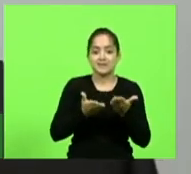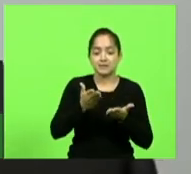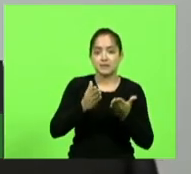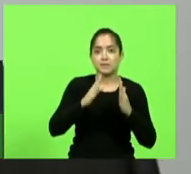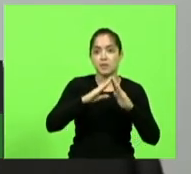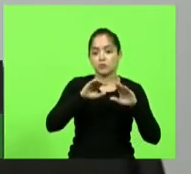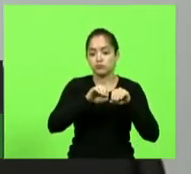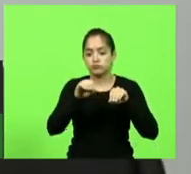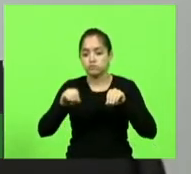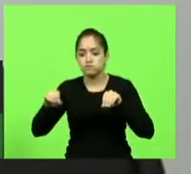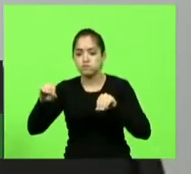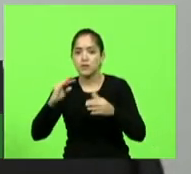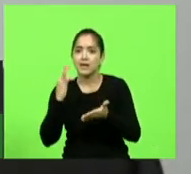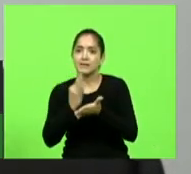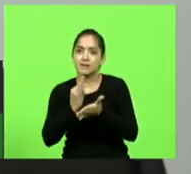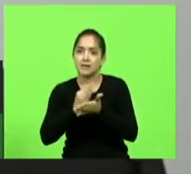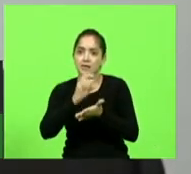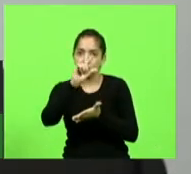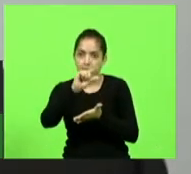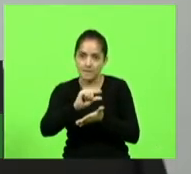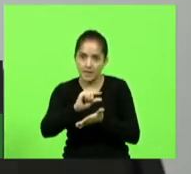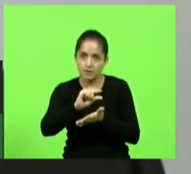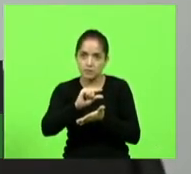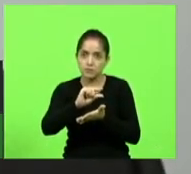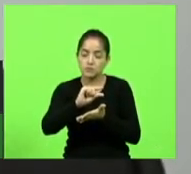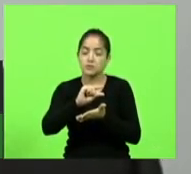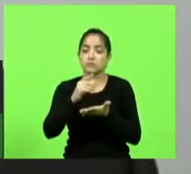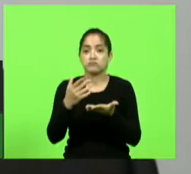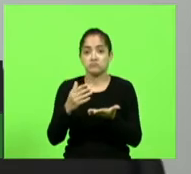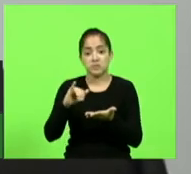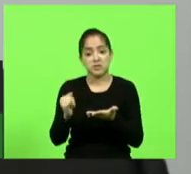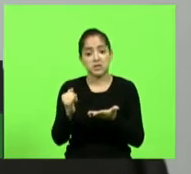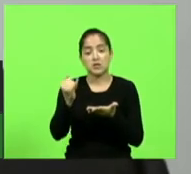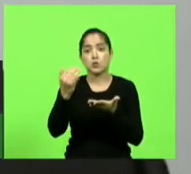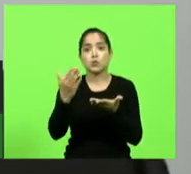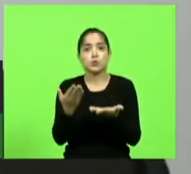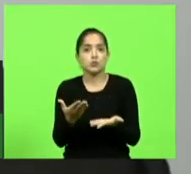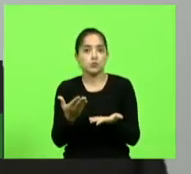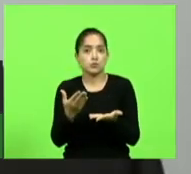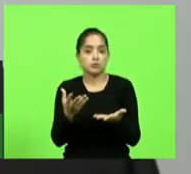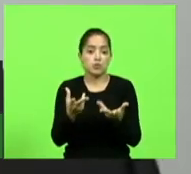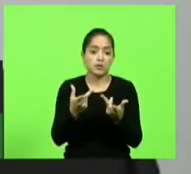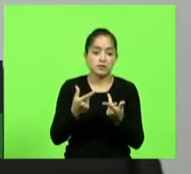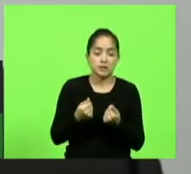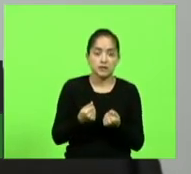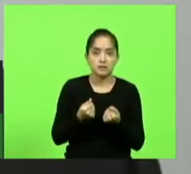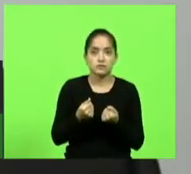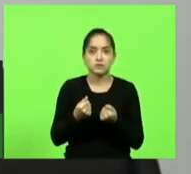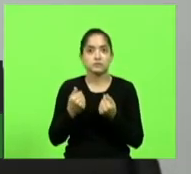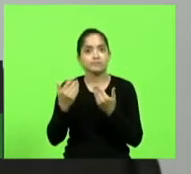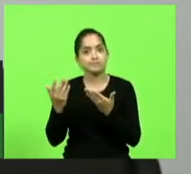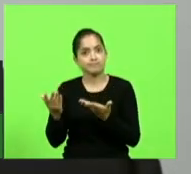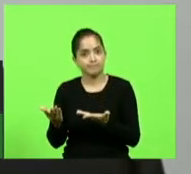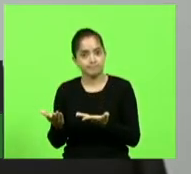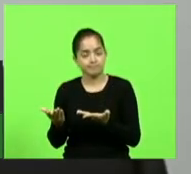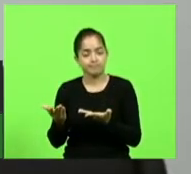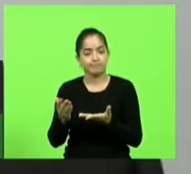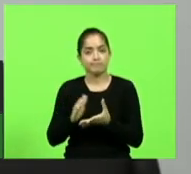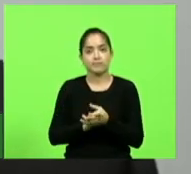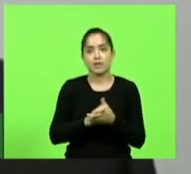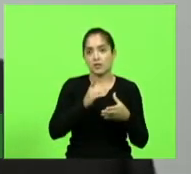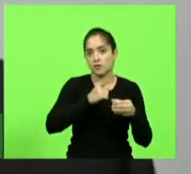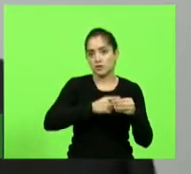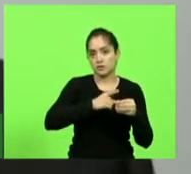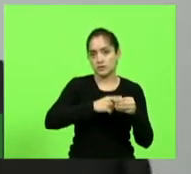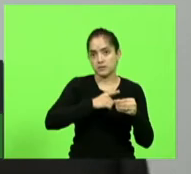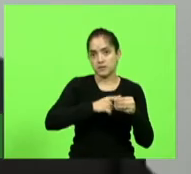tarifa bem menor que a Casan cobra e tem lucro, tem qualidade? E aqui eu retorno a São Ludigero, deputado